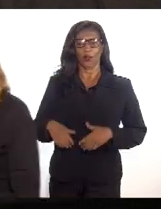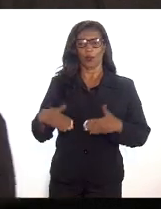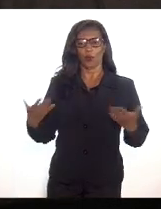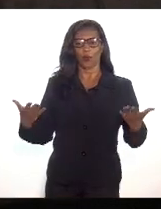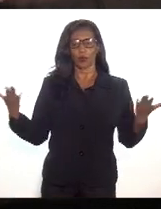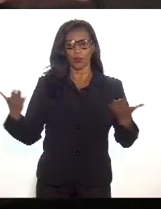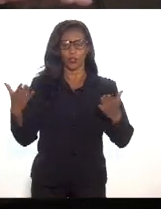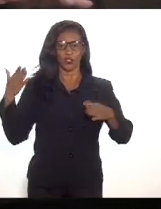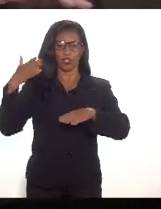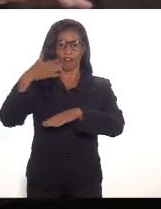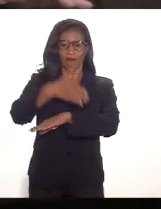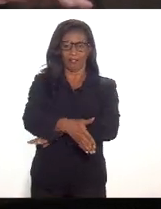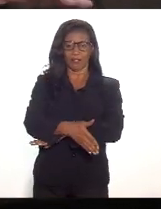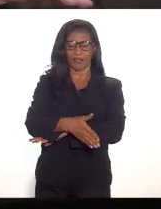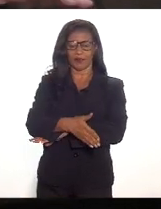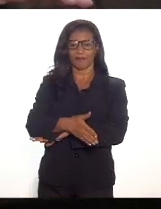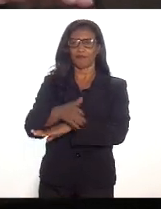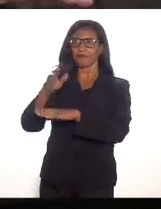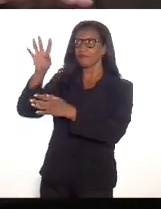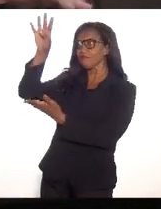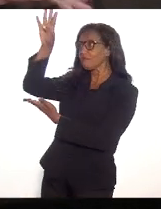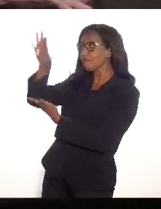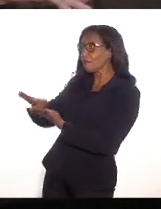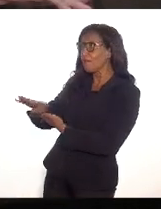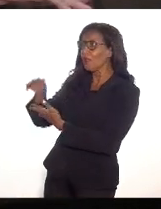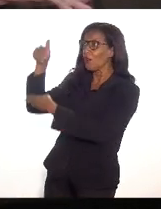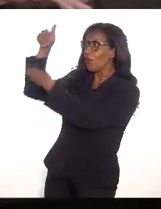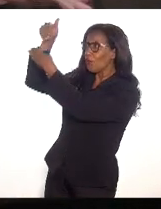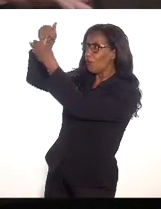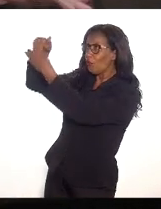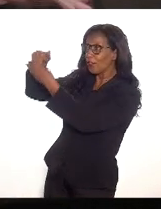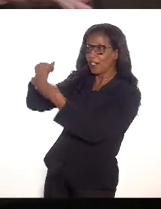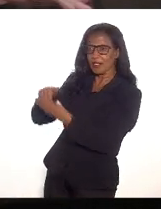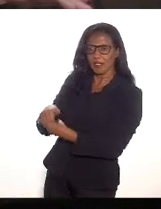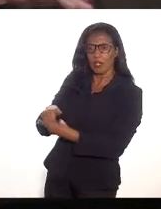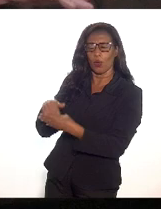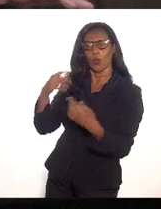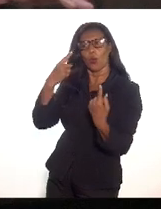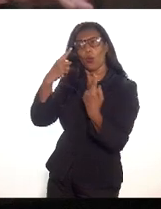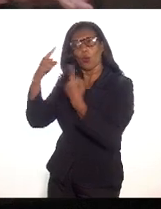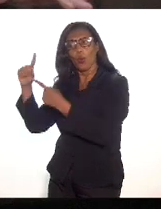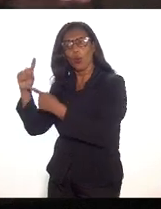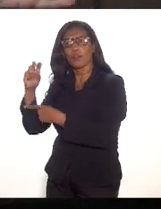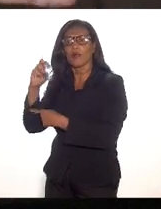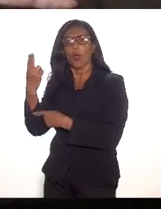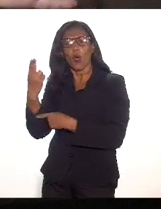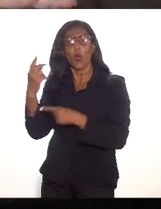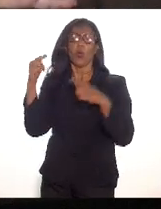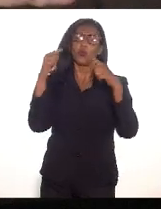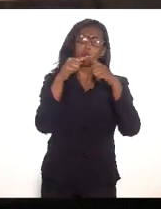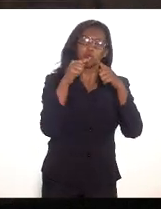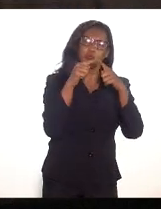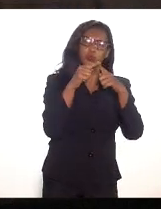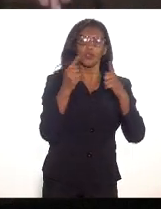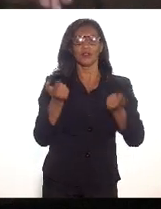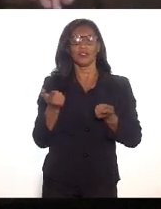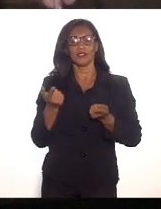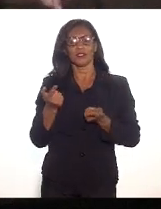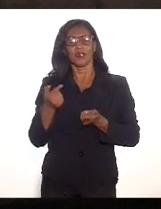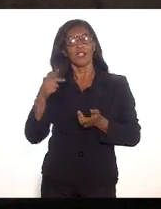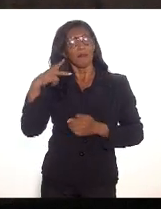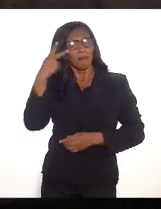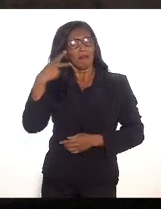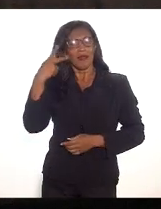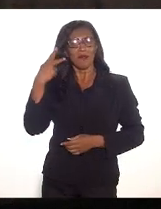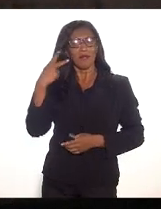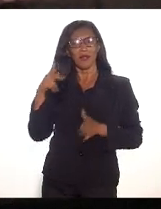painel a votação e os deputados se colocam votando contra a favor, isso é democracia, o Parlamento é feito disso.